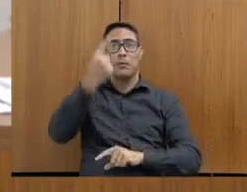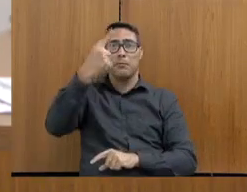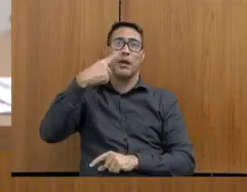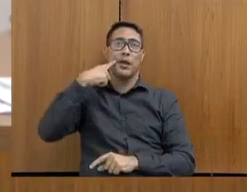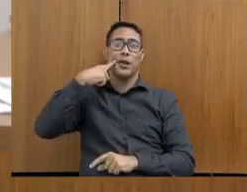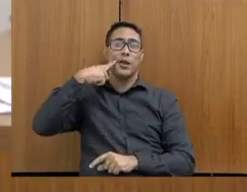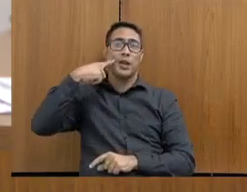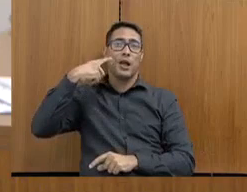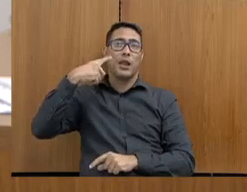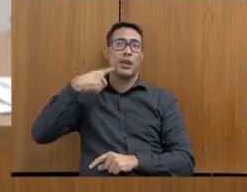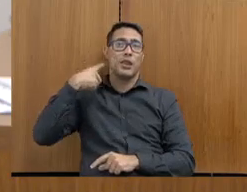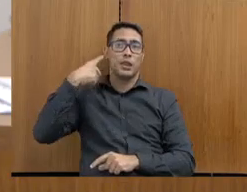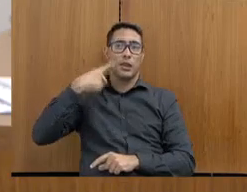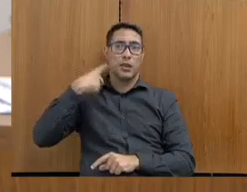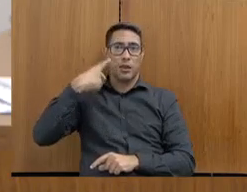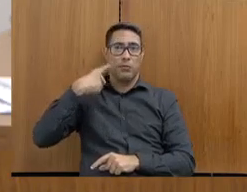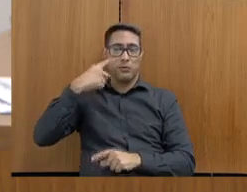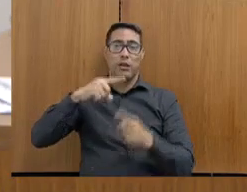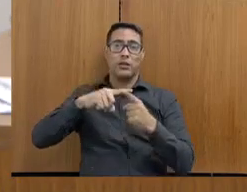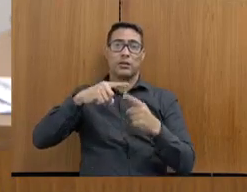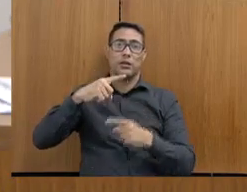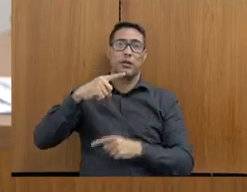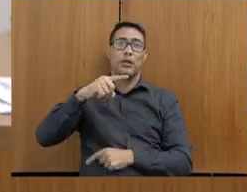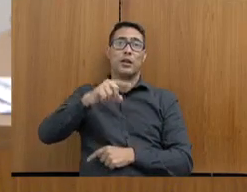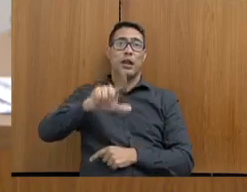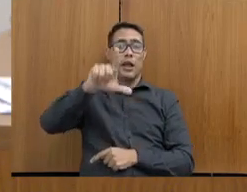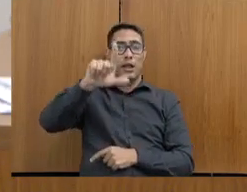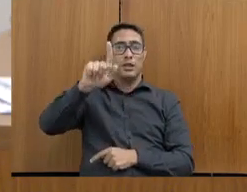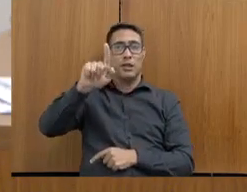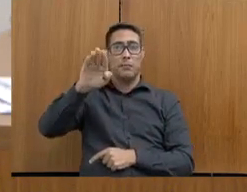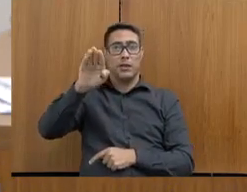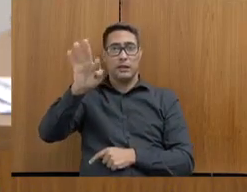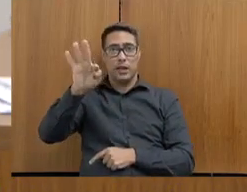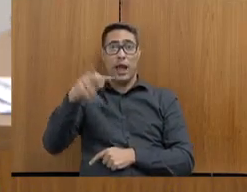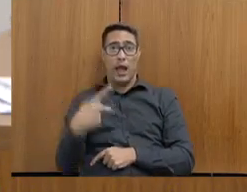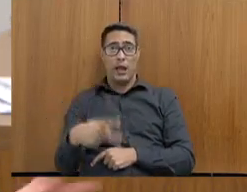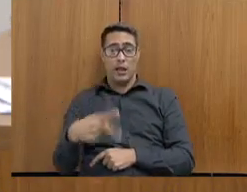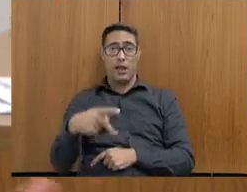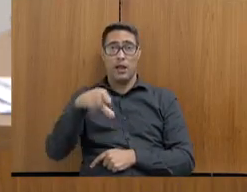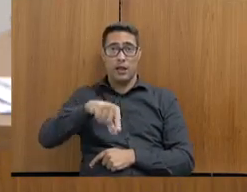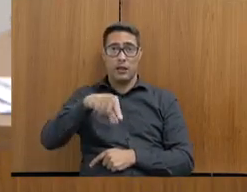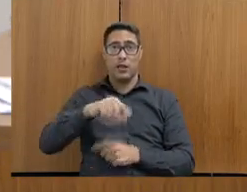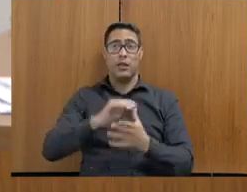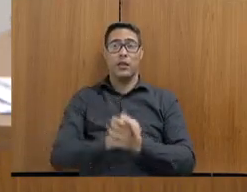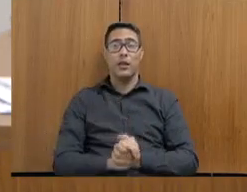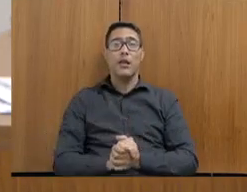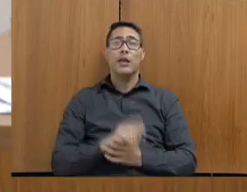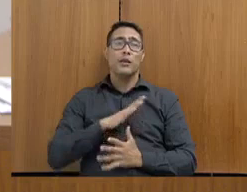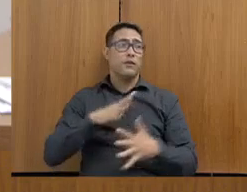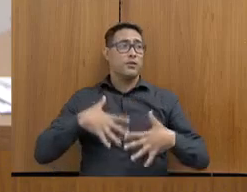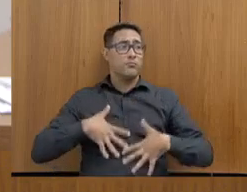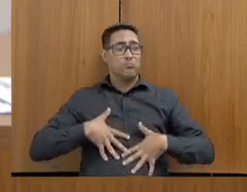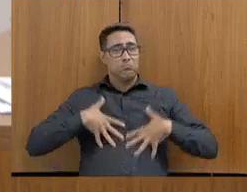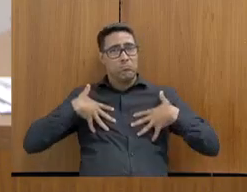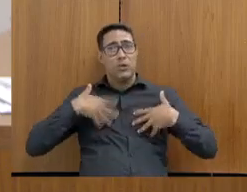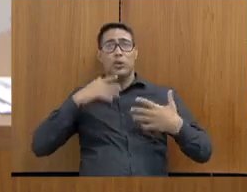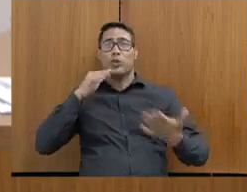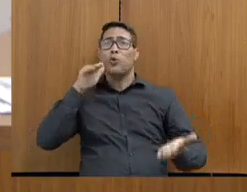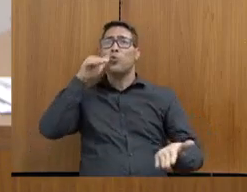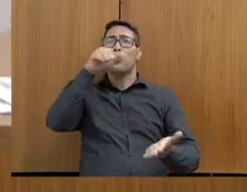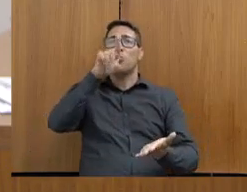LGBT desse Parlamento em 180 anos e vejo com muita alegria né como que no último dia 17